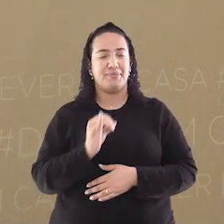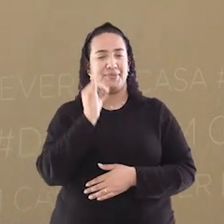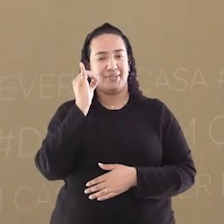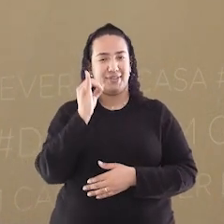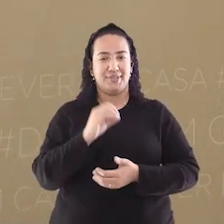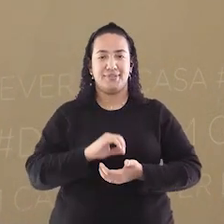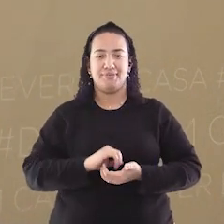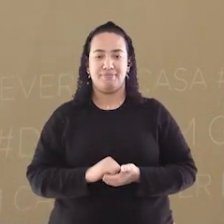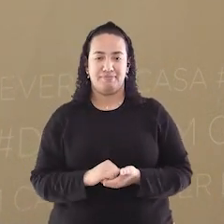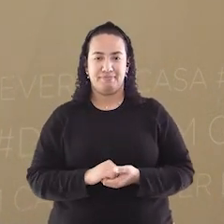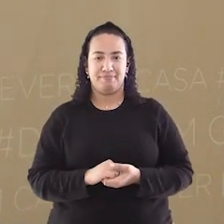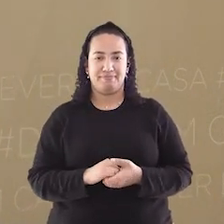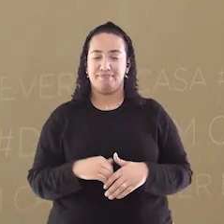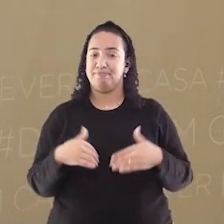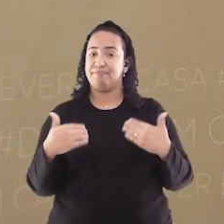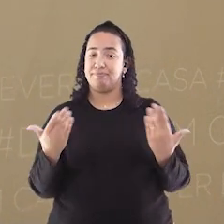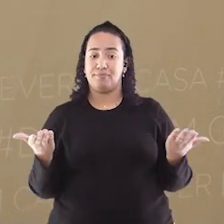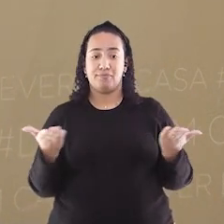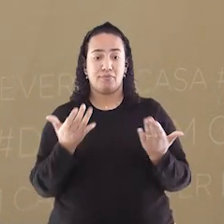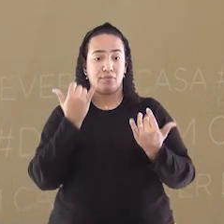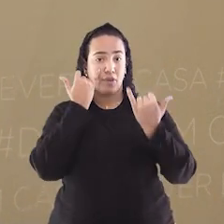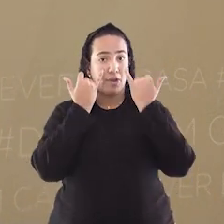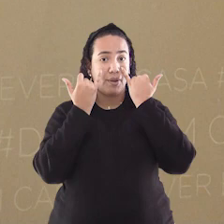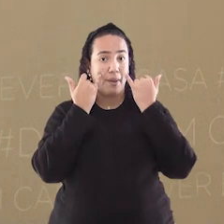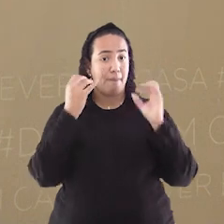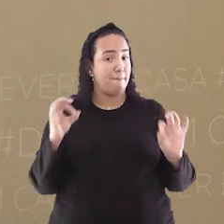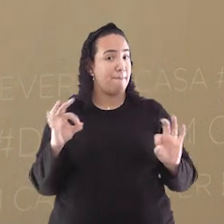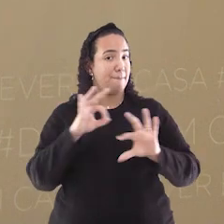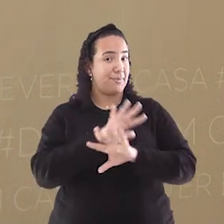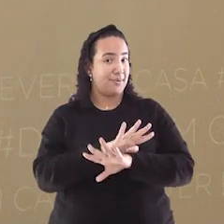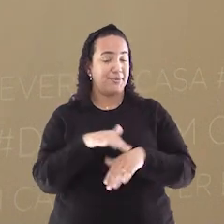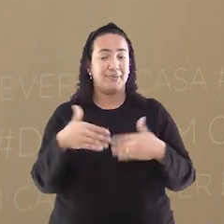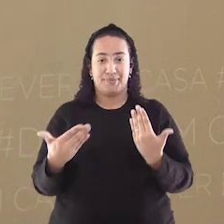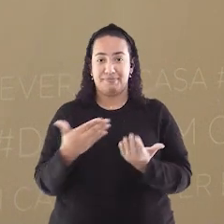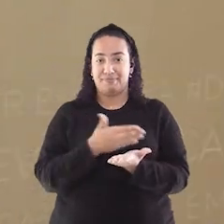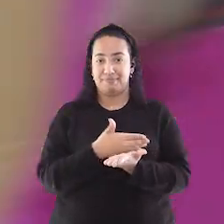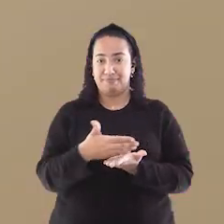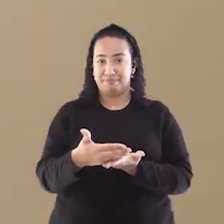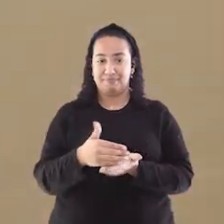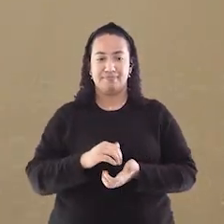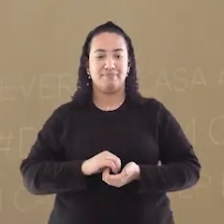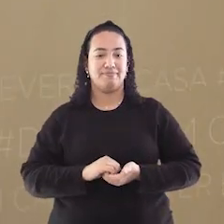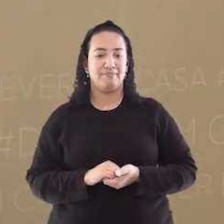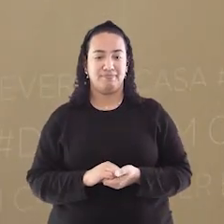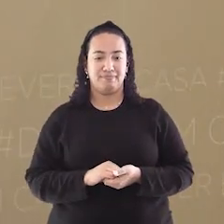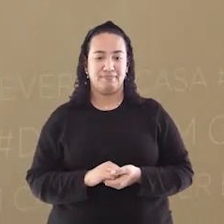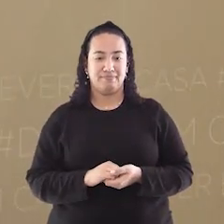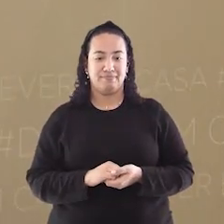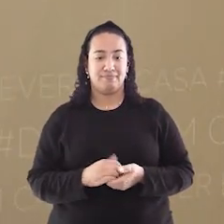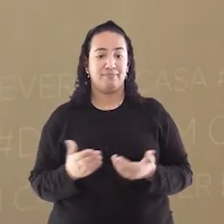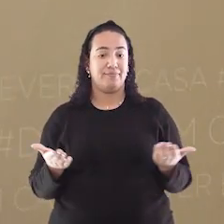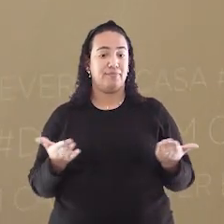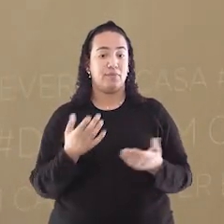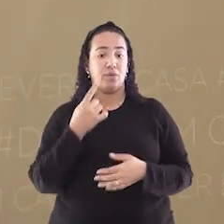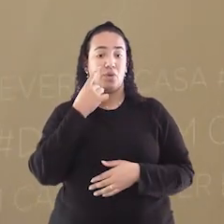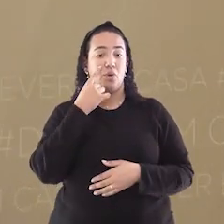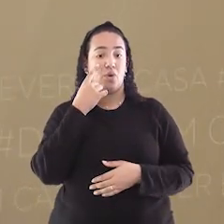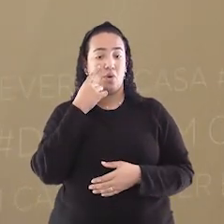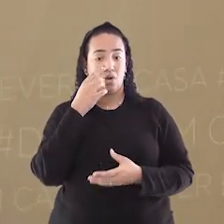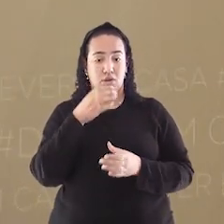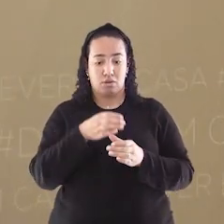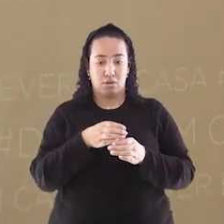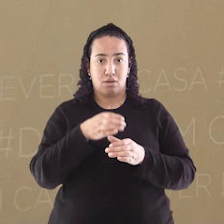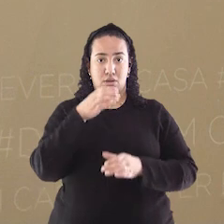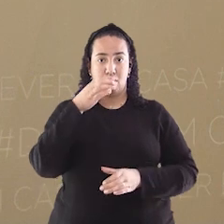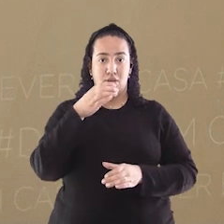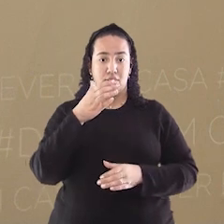importante. Agora que já passei todas as informações, vamos começar? Observe essa lata que está